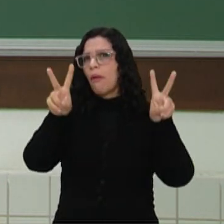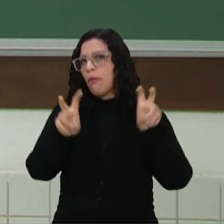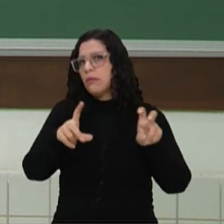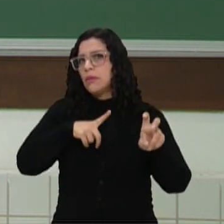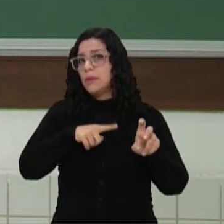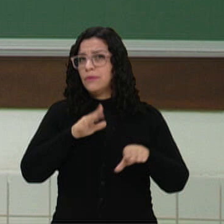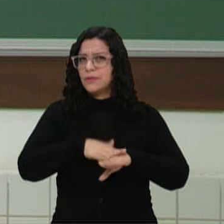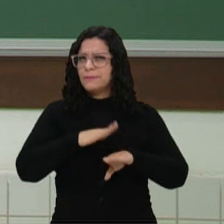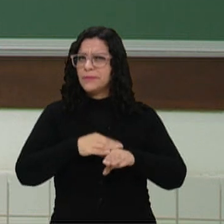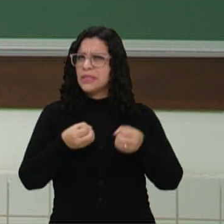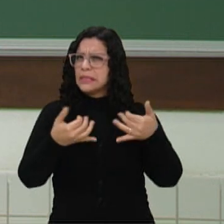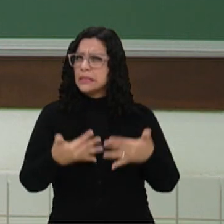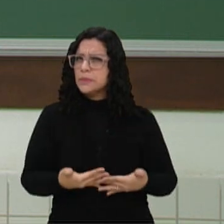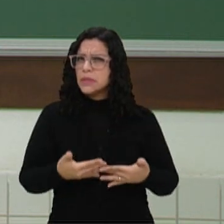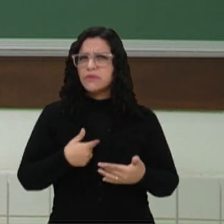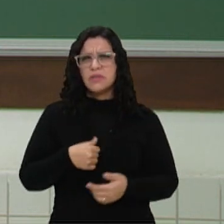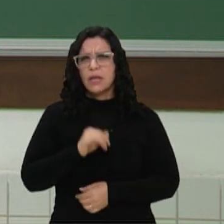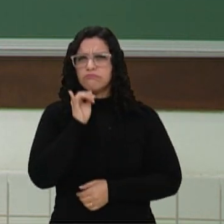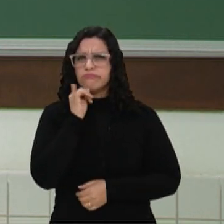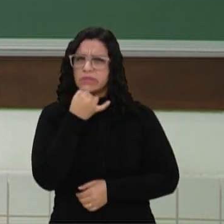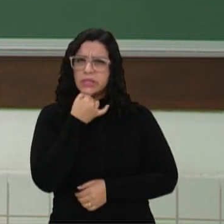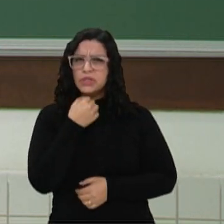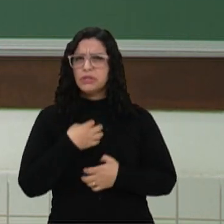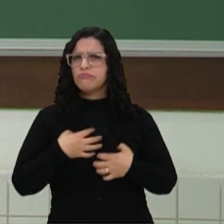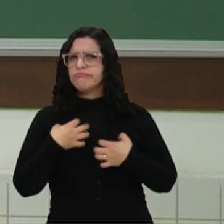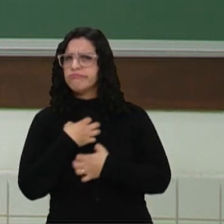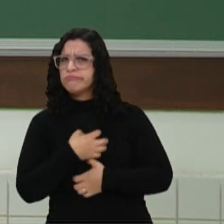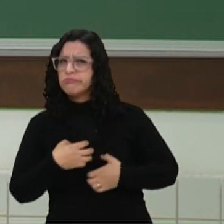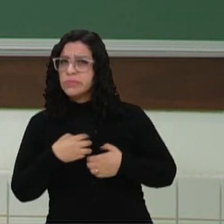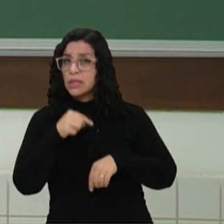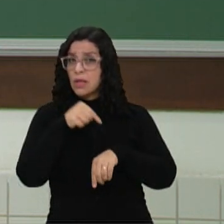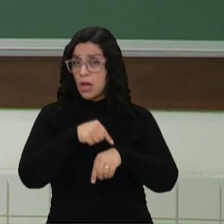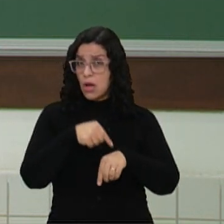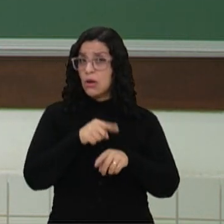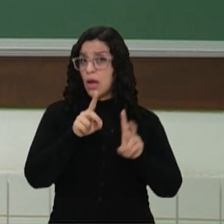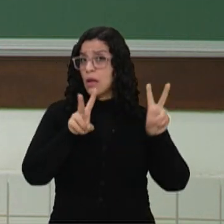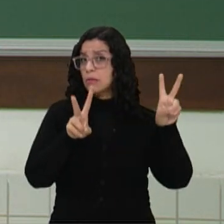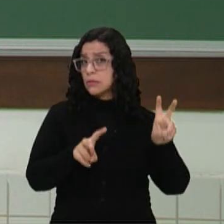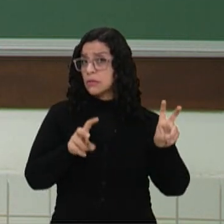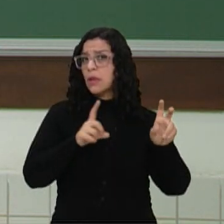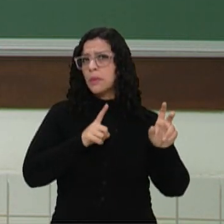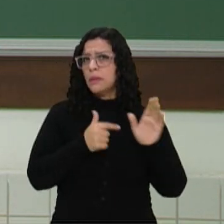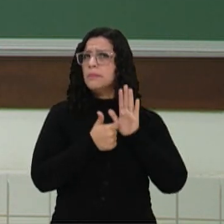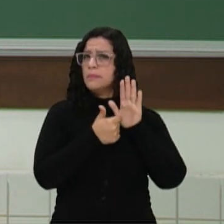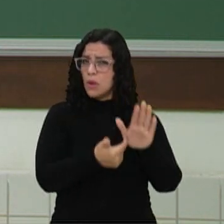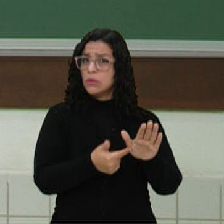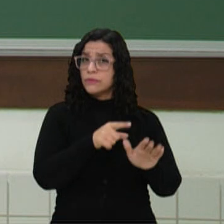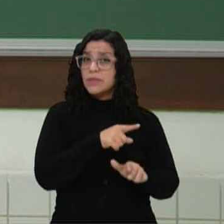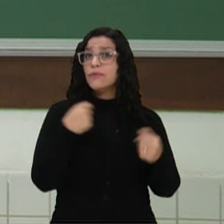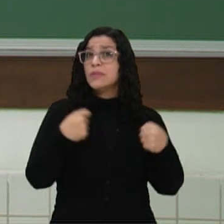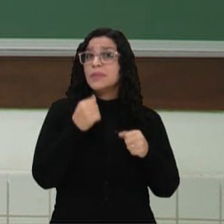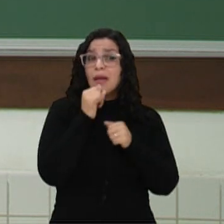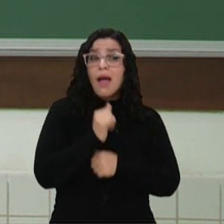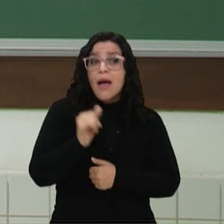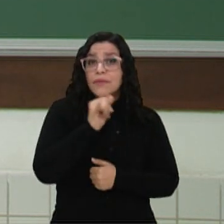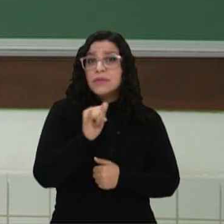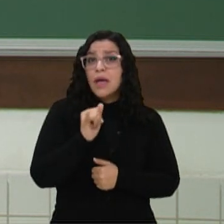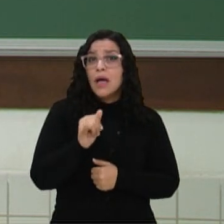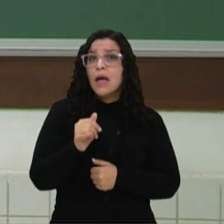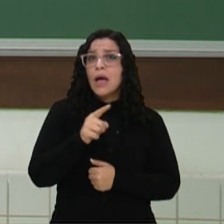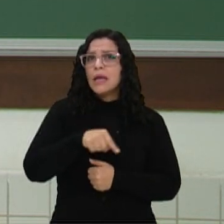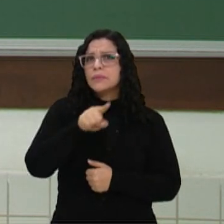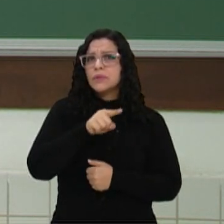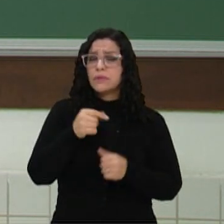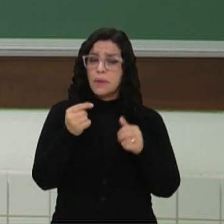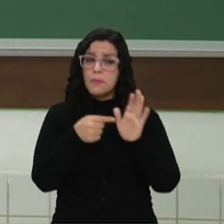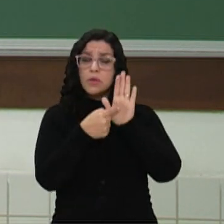assunto que ela está descontente naquele momento, essa frase cabe muito bem. Ela precisa dizer ao mundo o que pretende.